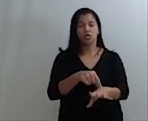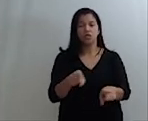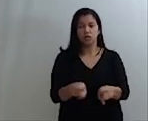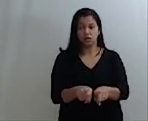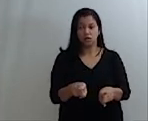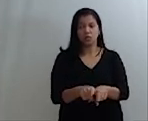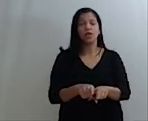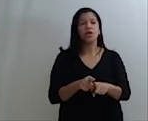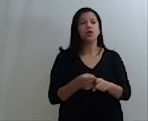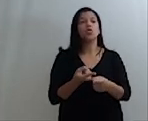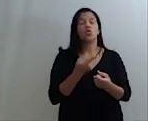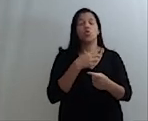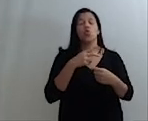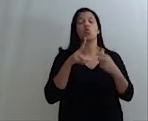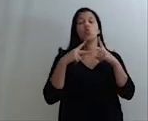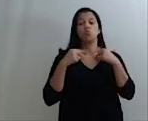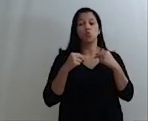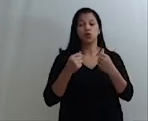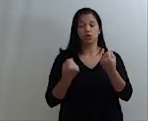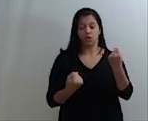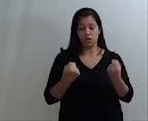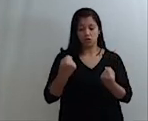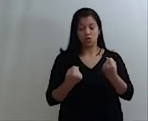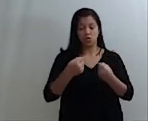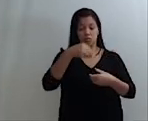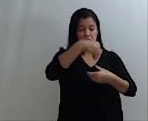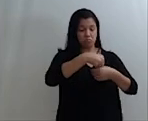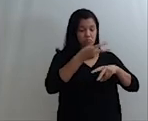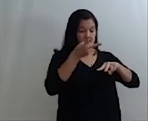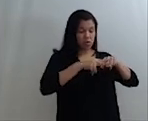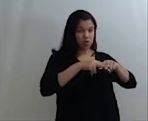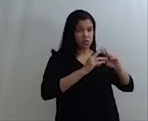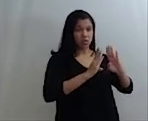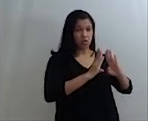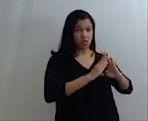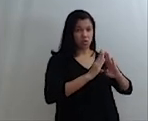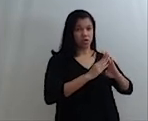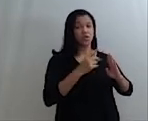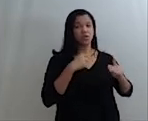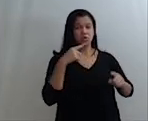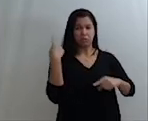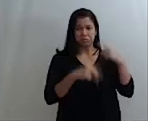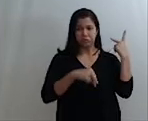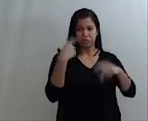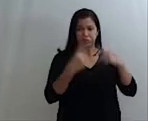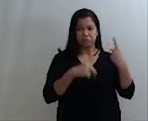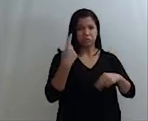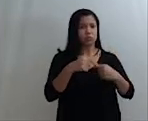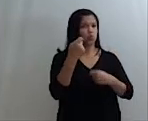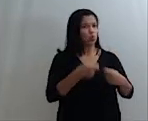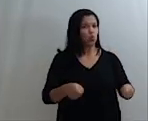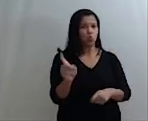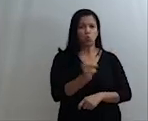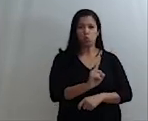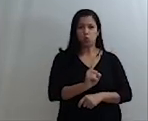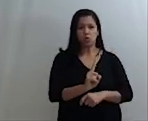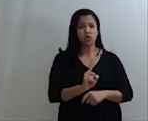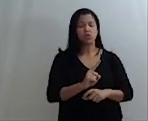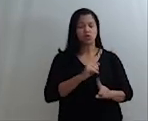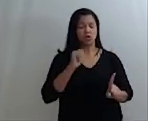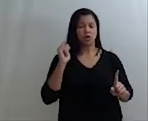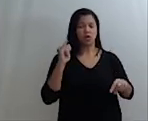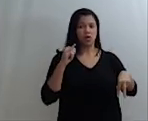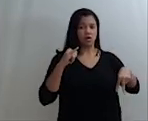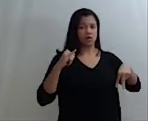o motorista do caminhão em cárcere privado e agredido desnecessariamente à vítima necessária a